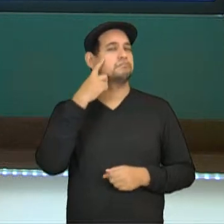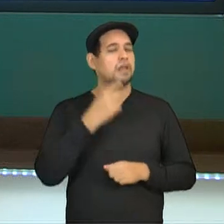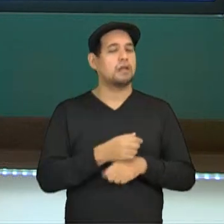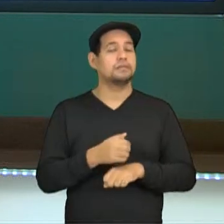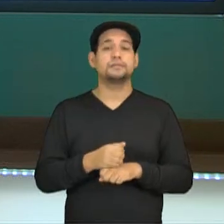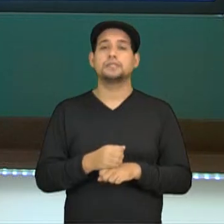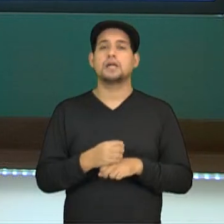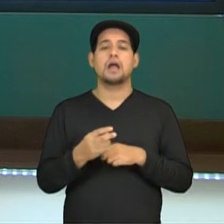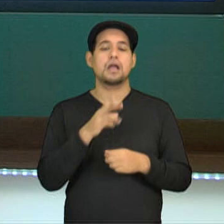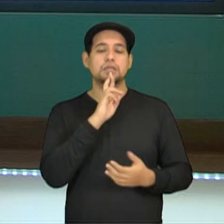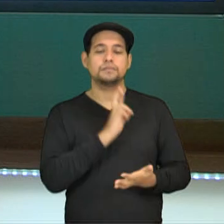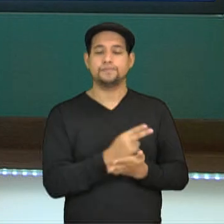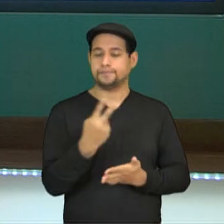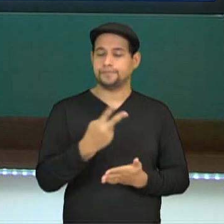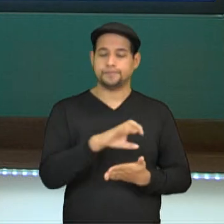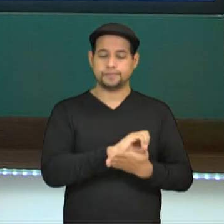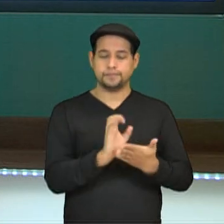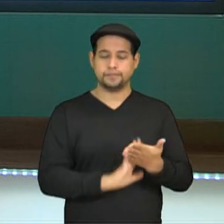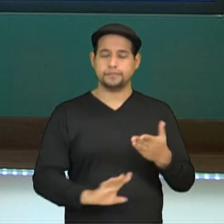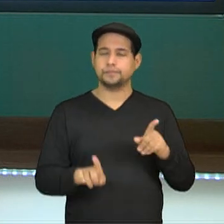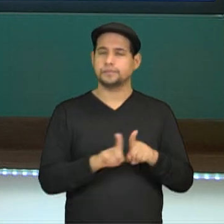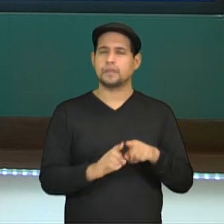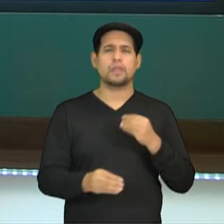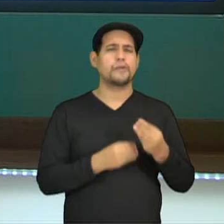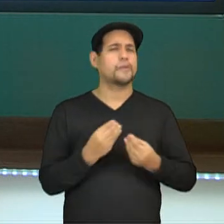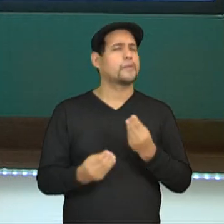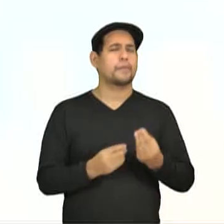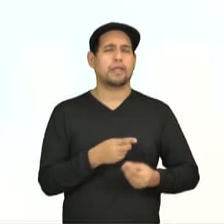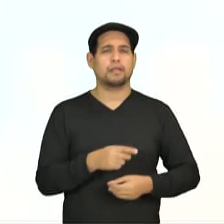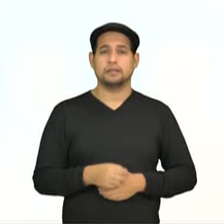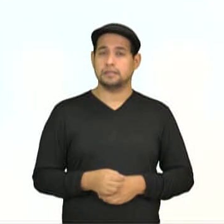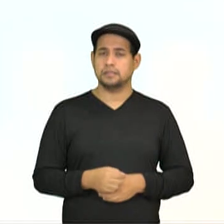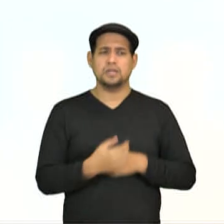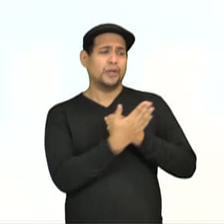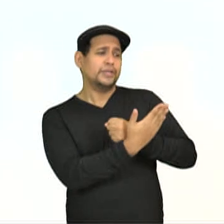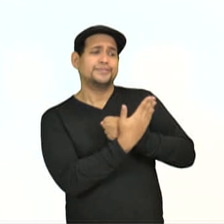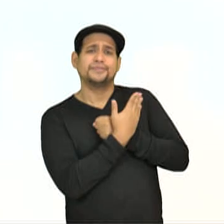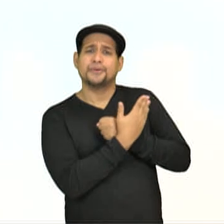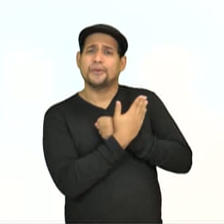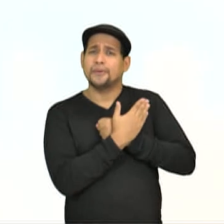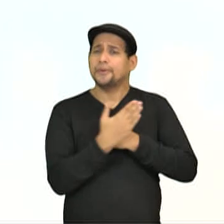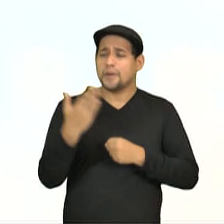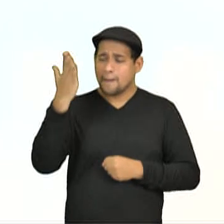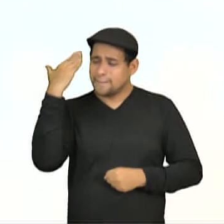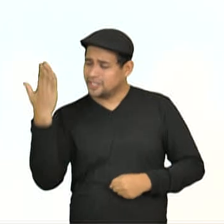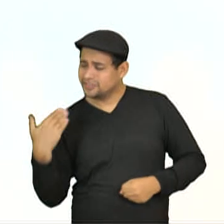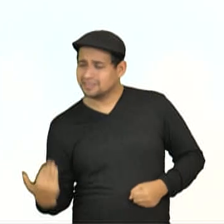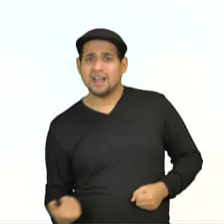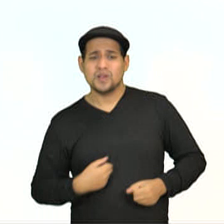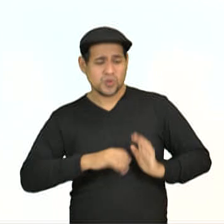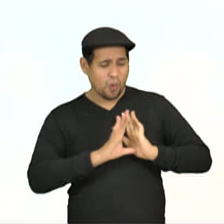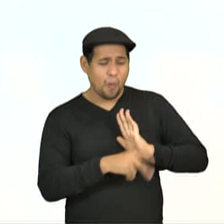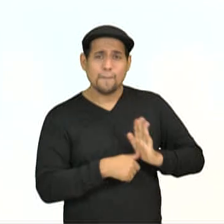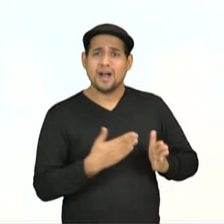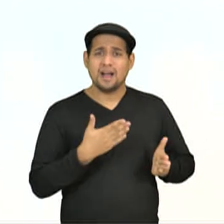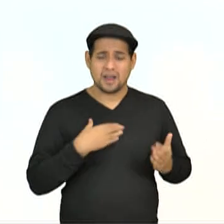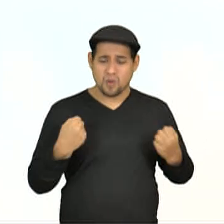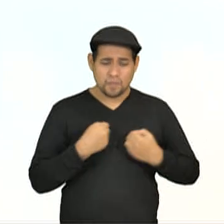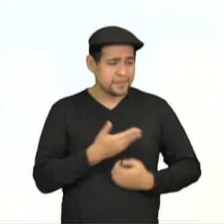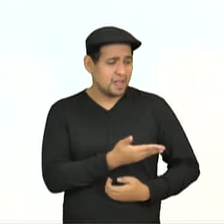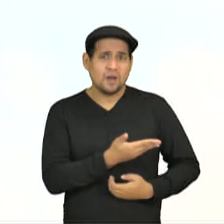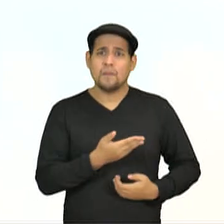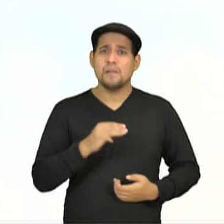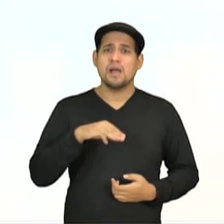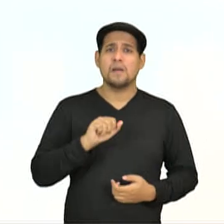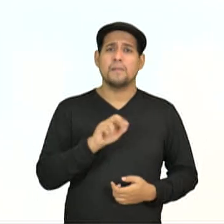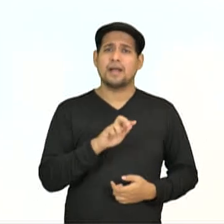nossa segunda atividade a partir do seguinte fragmento. Socorro, majestade! Roubaram as roupas ao meu amo, o Marquês